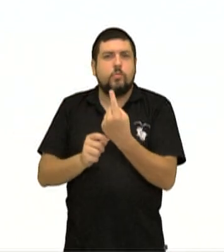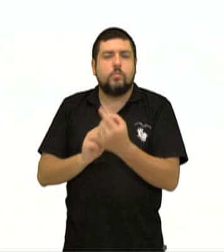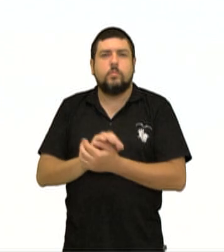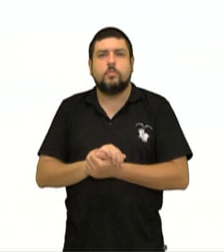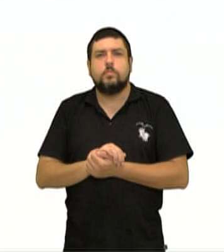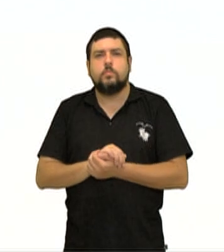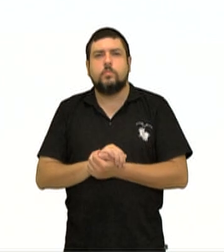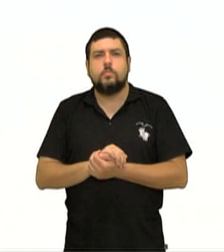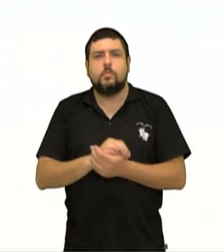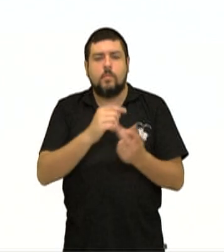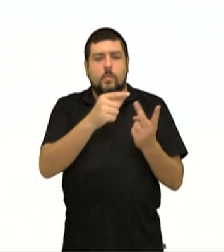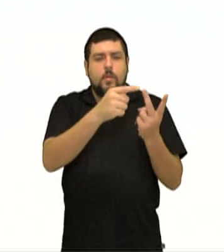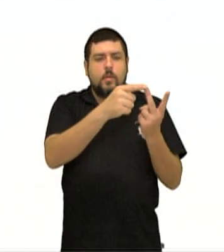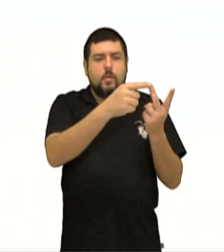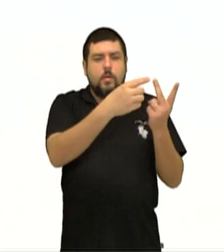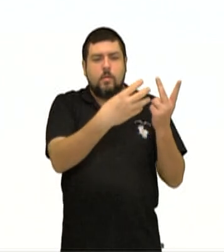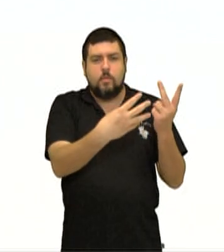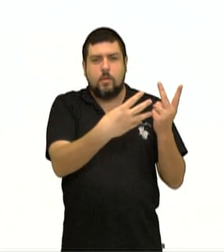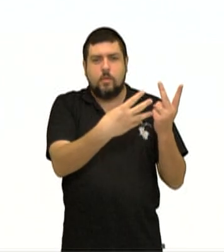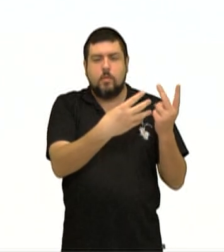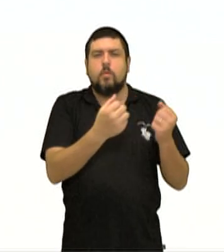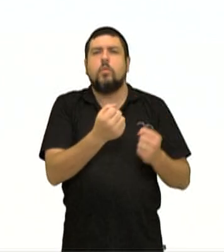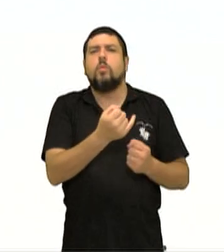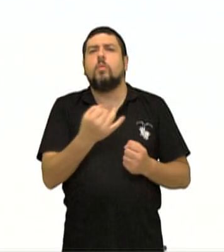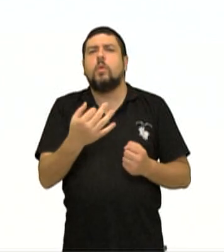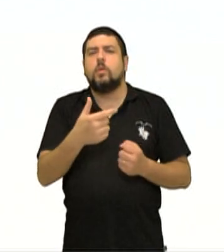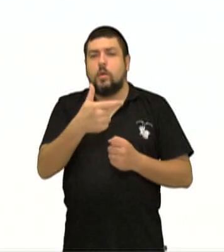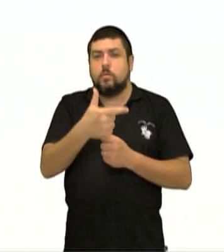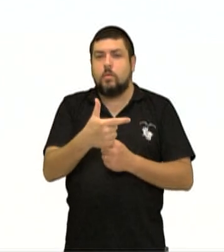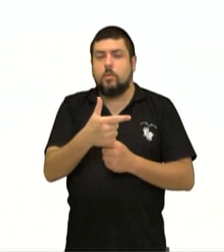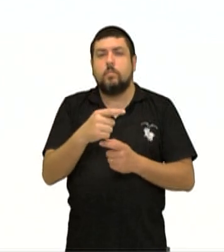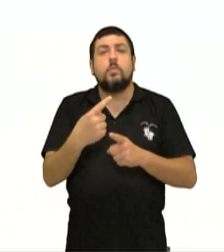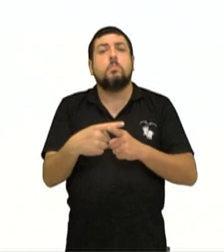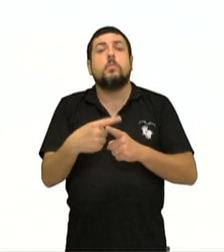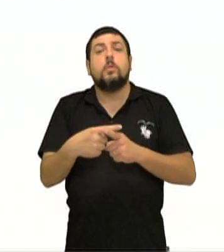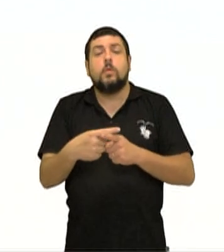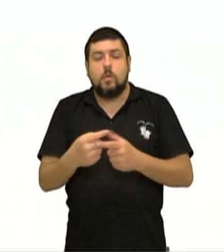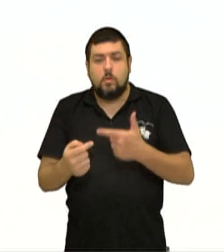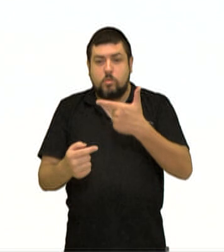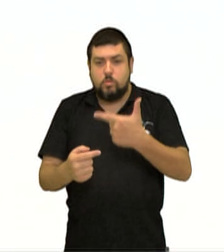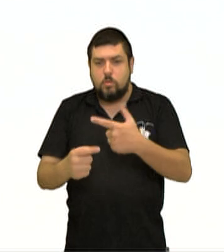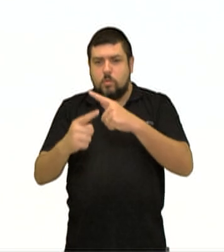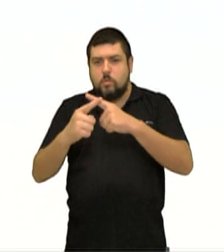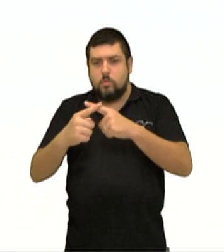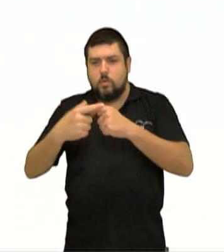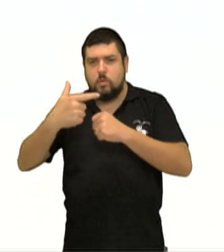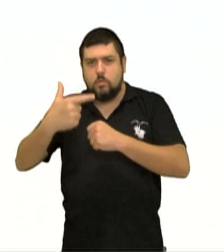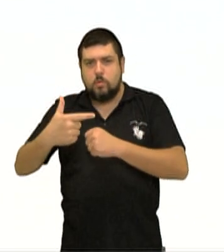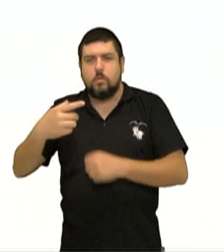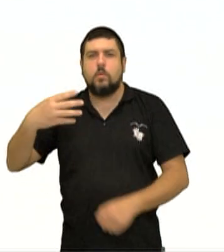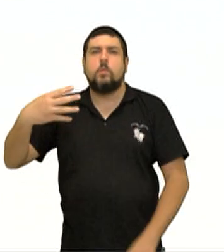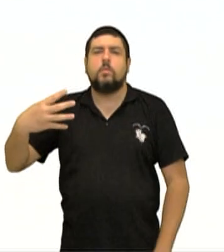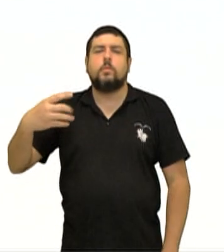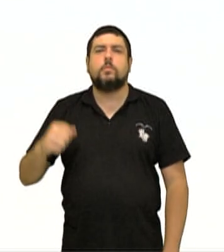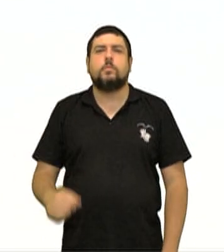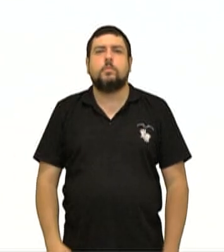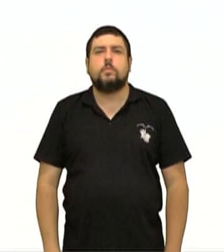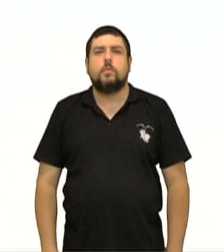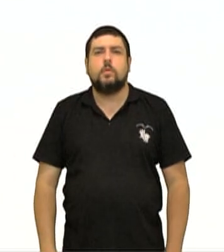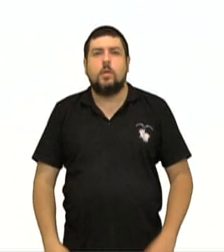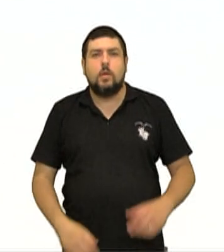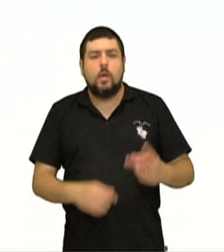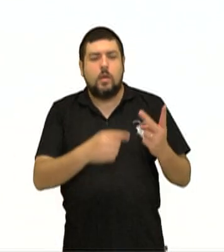quadrada de 4 é 2, porque 2 vezes 2 ou 2 ao quadrado é 4. Raiz quadrada de